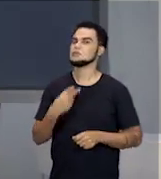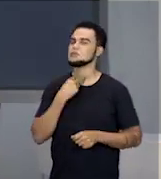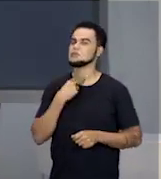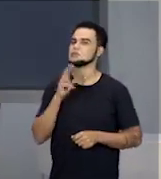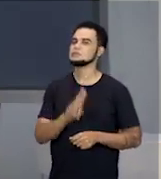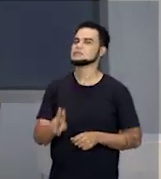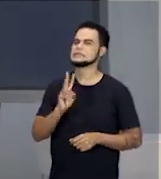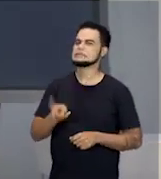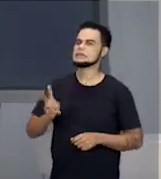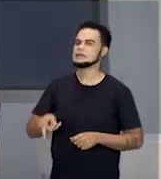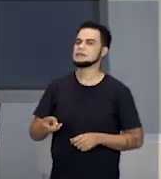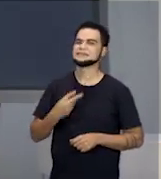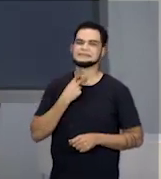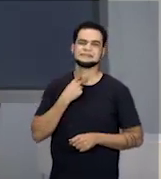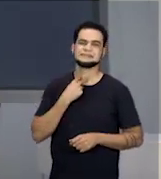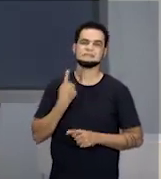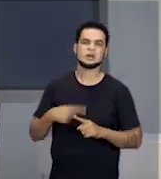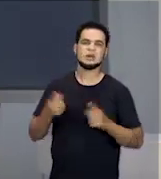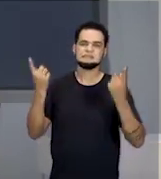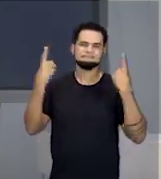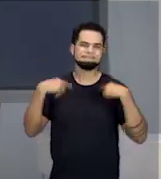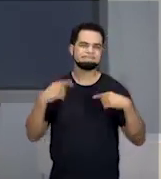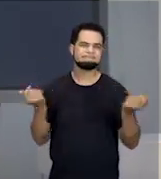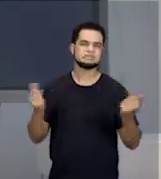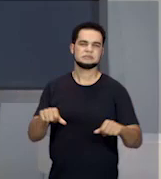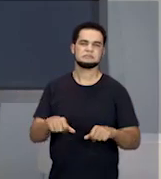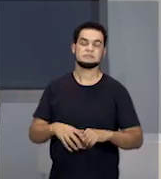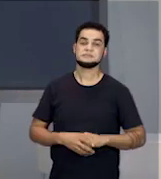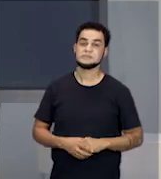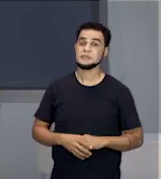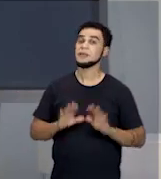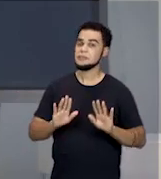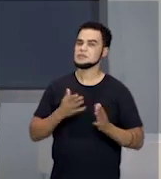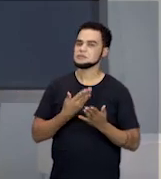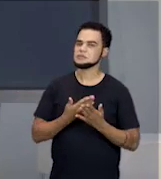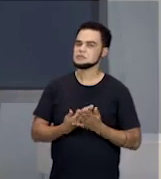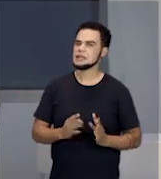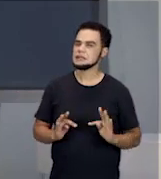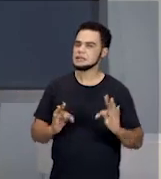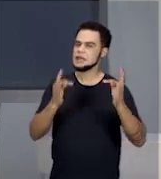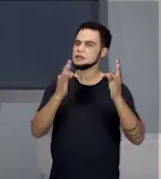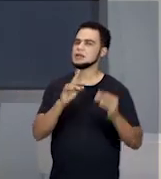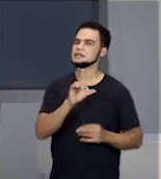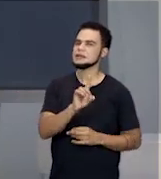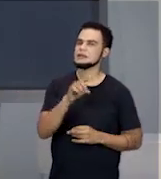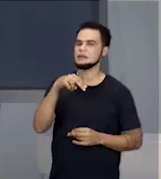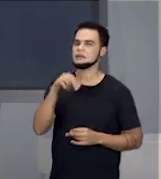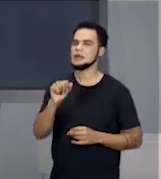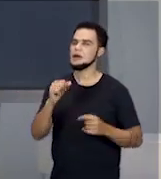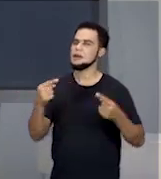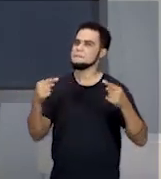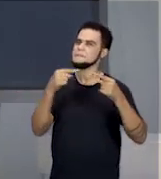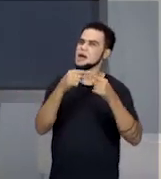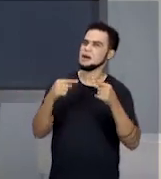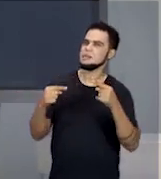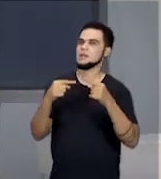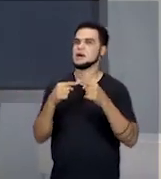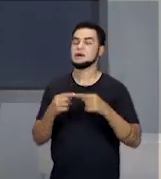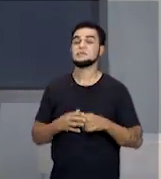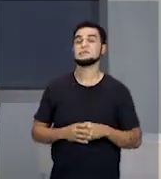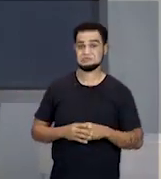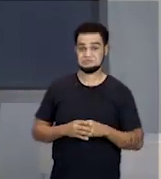Com o estudo, então, dessa técnica do DNA recombinante, fez com que isolasse